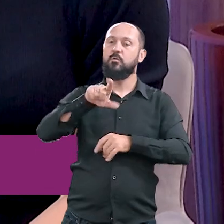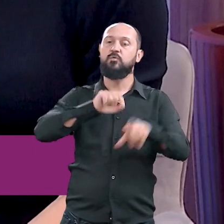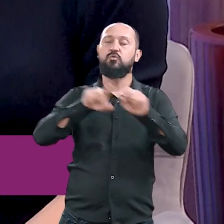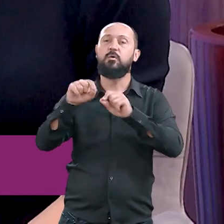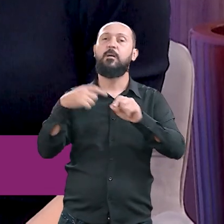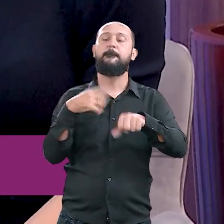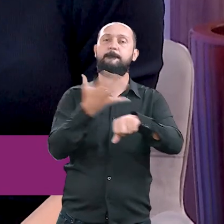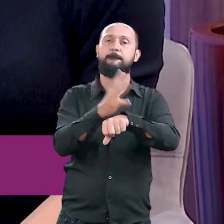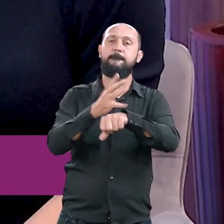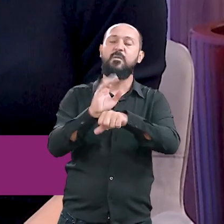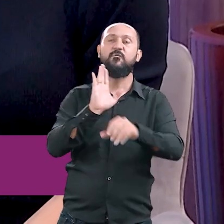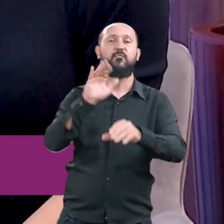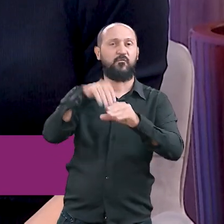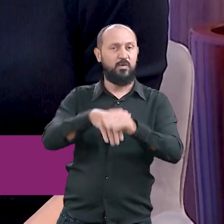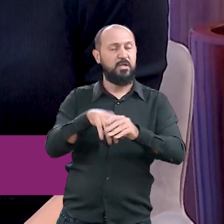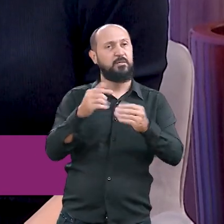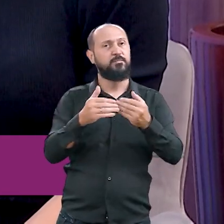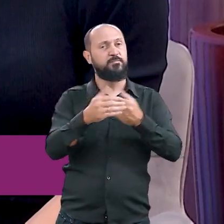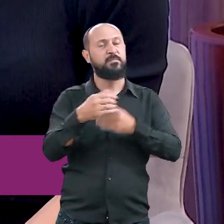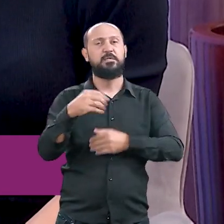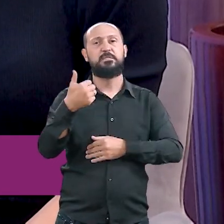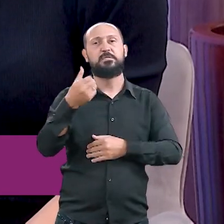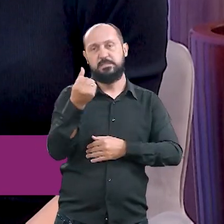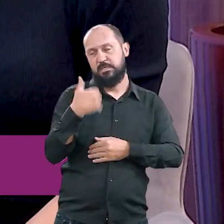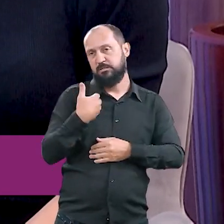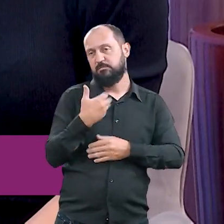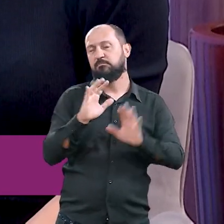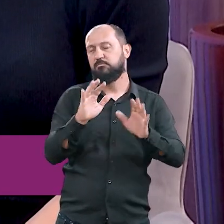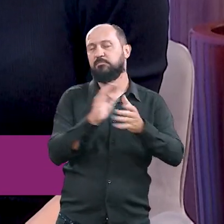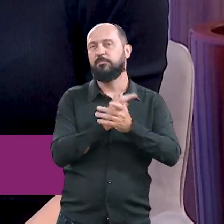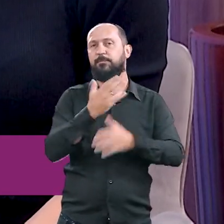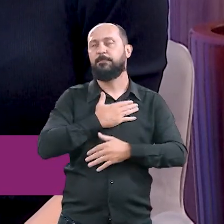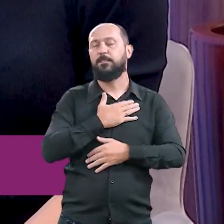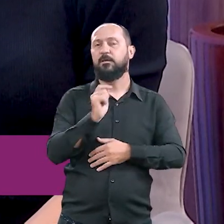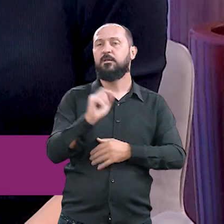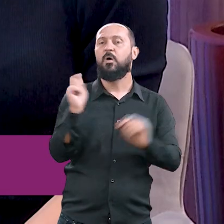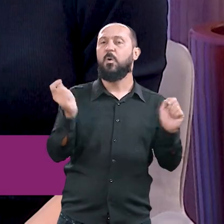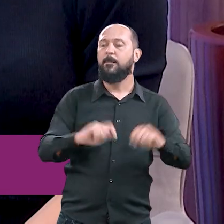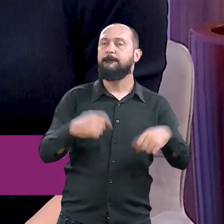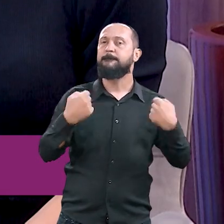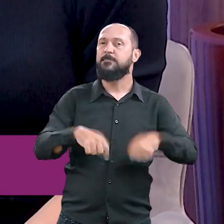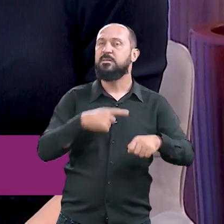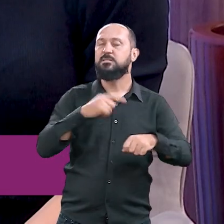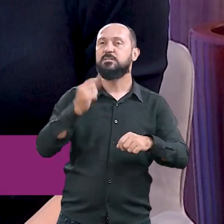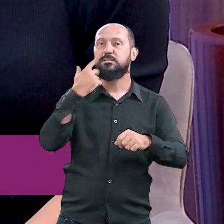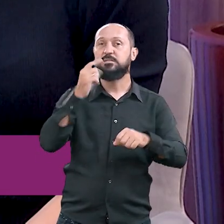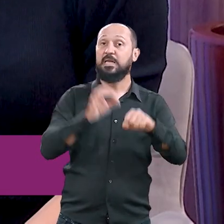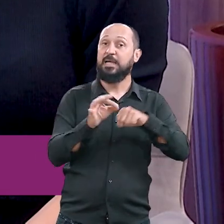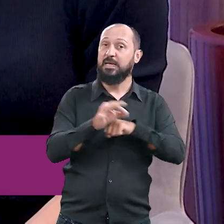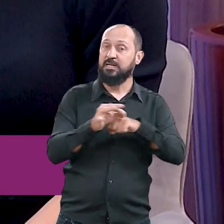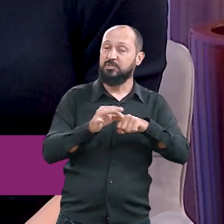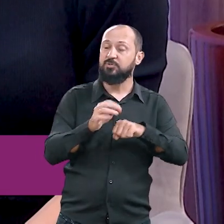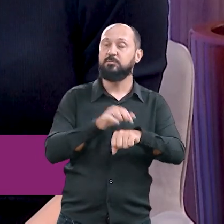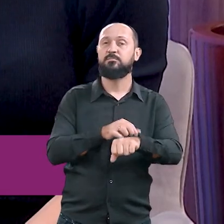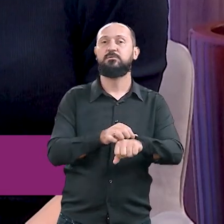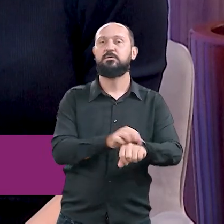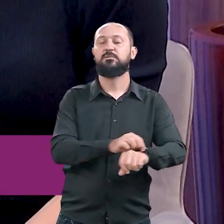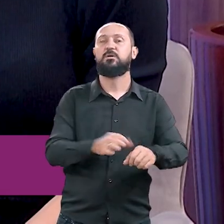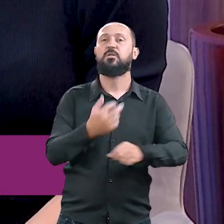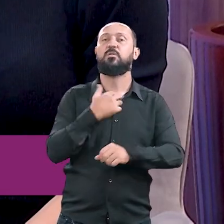de fotos, até das fake news, que também é um assunto recente, né, claro, que nasceu com essa questão do WhatsApp,